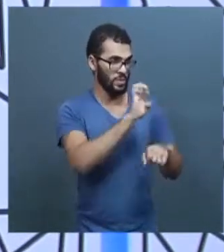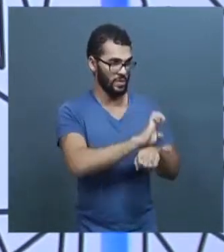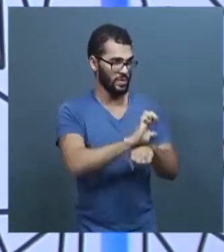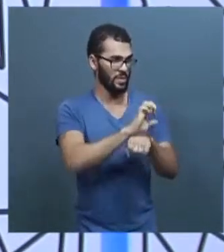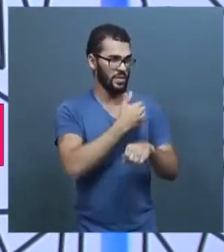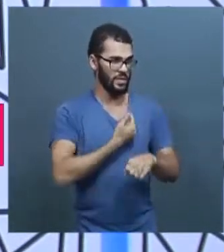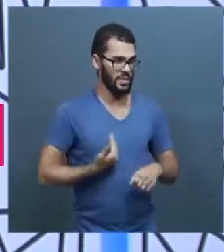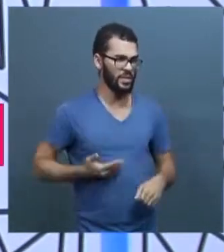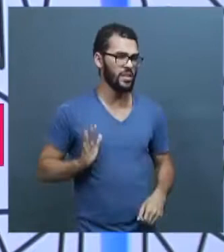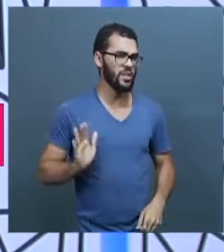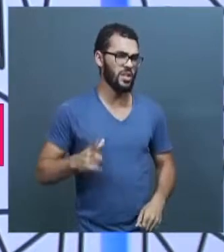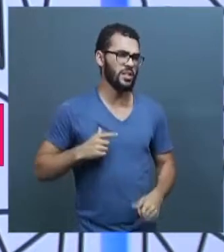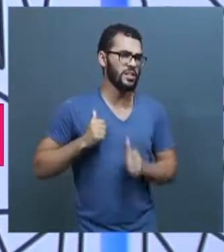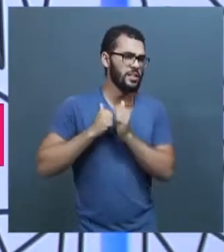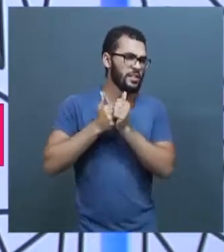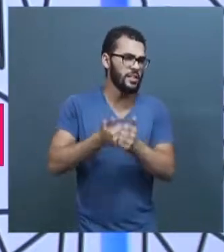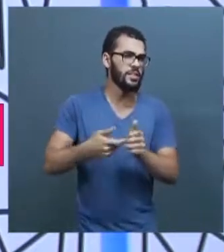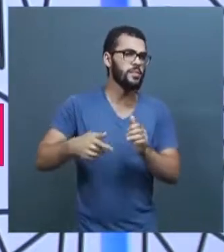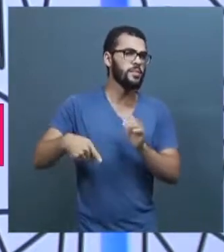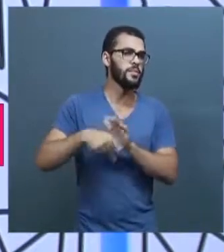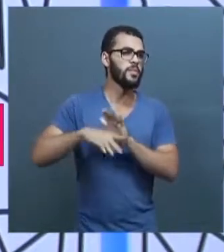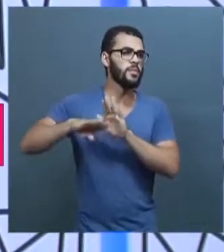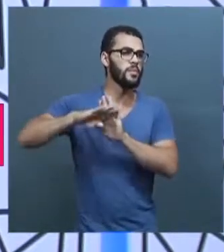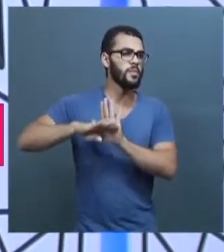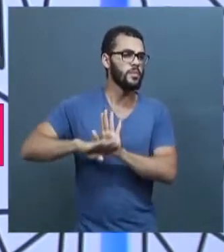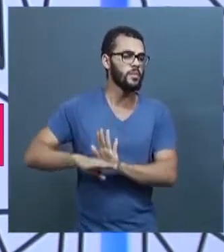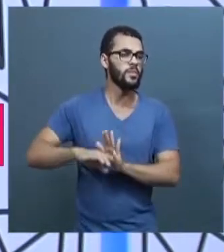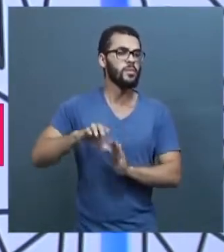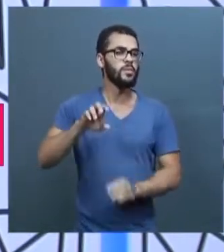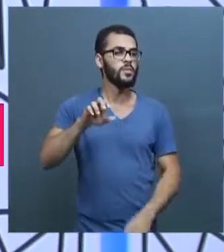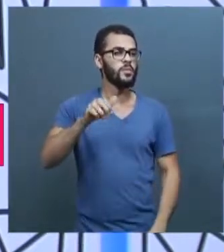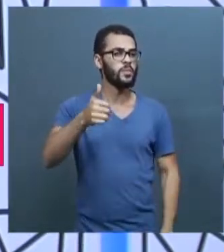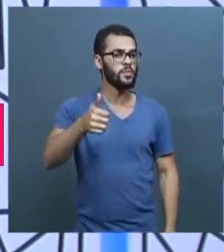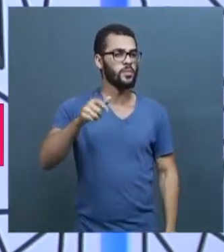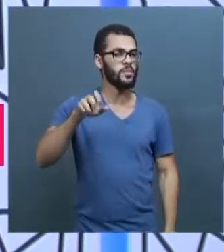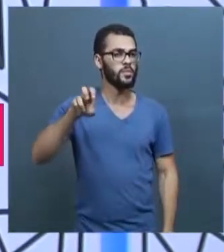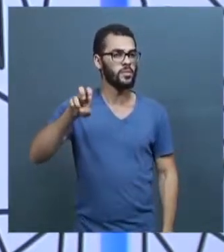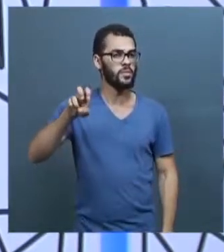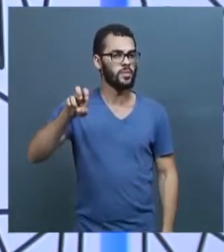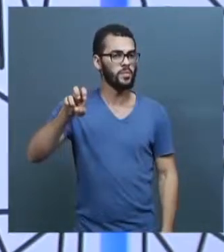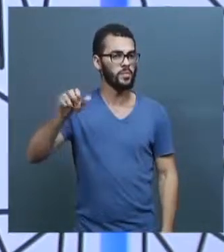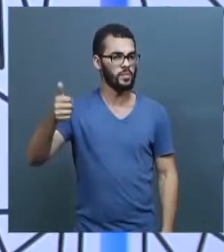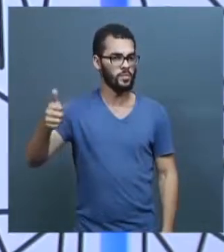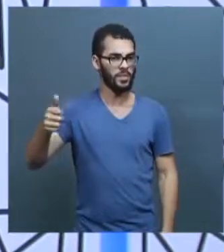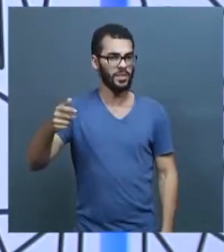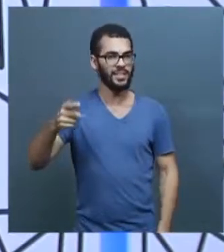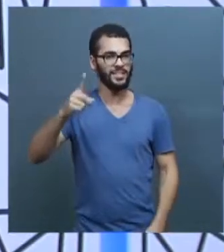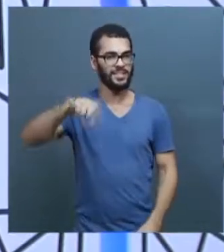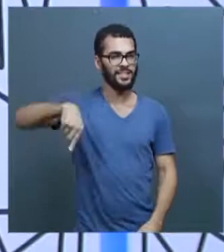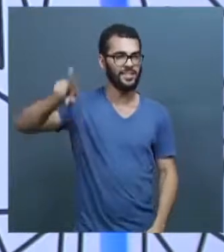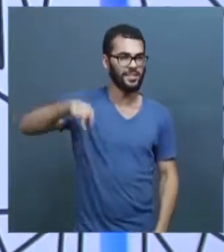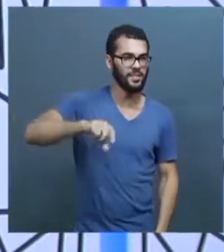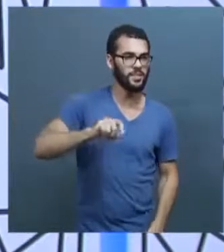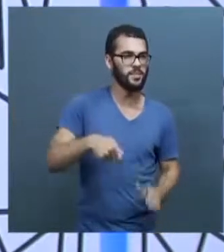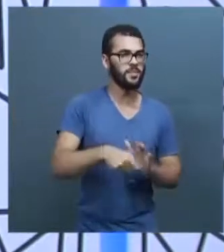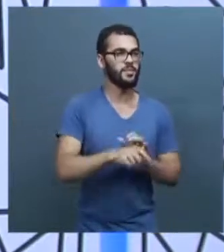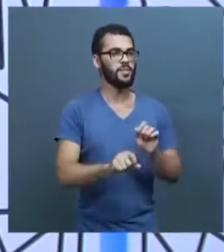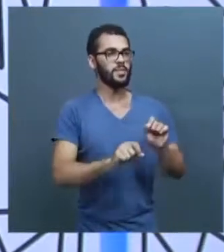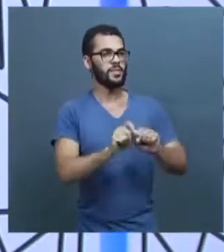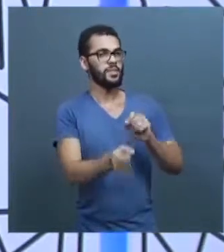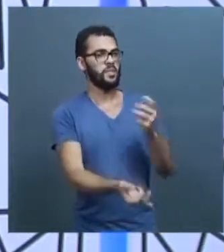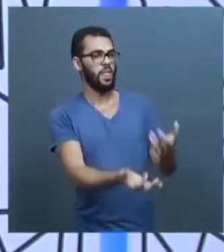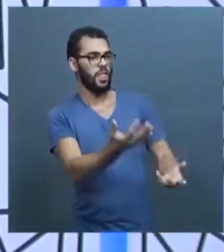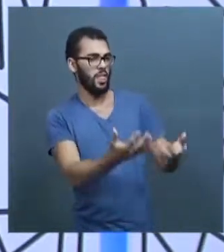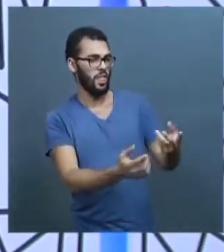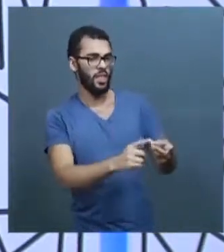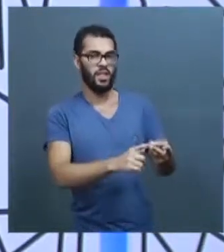de 2010, que é a 1511, que já vedava esses alimentos calóricos, as frituras, as